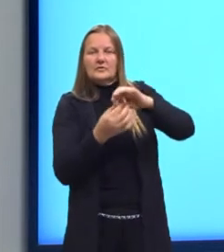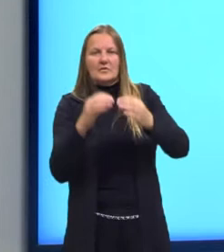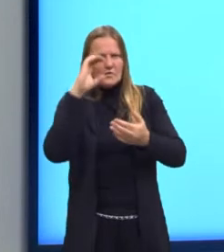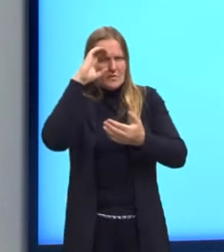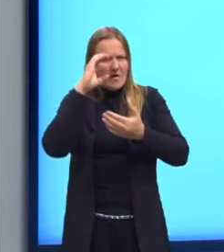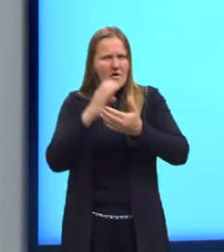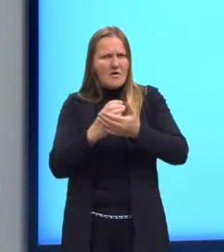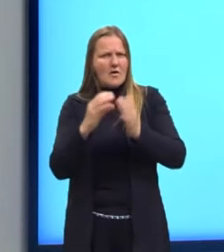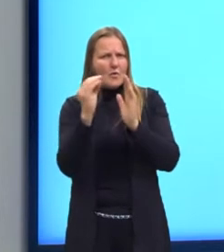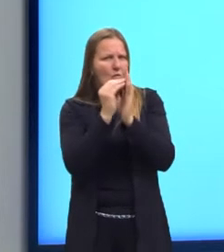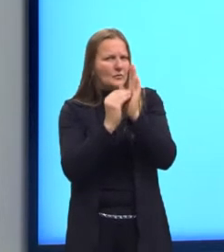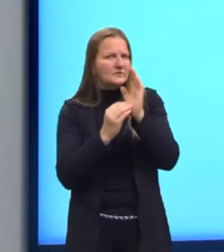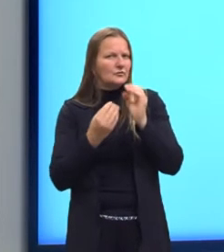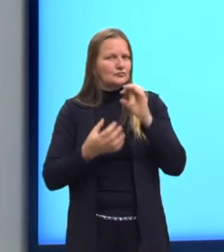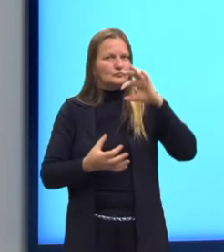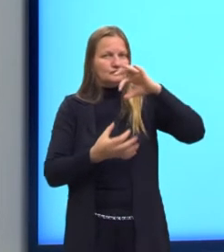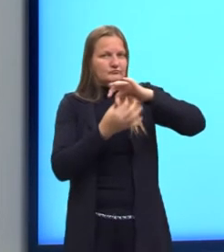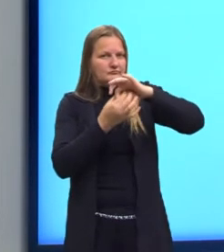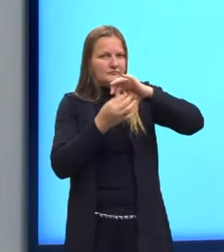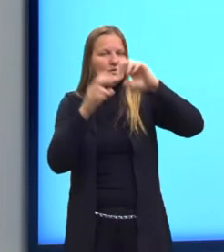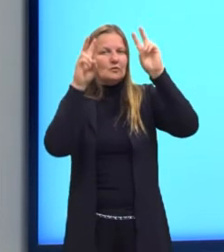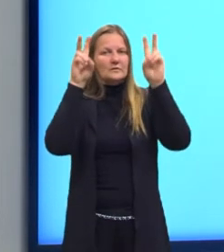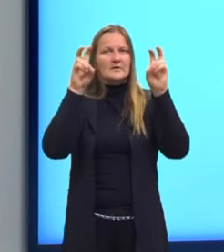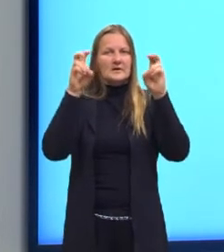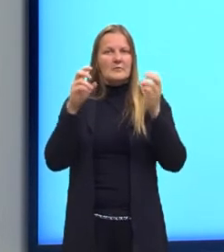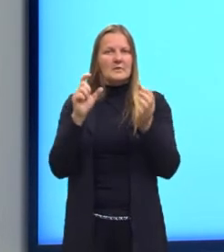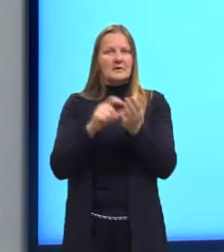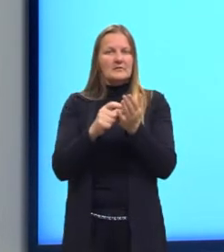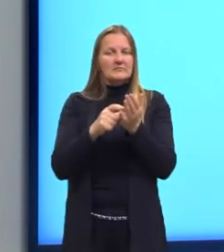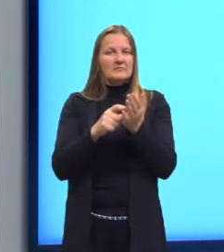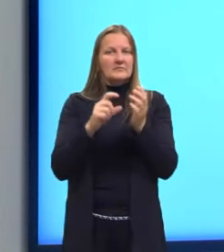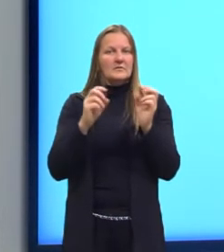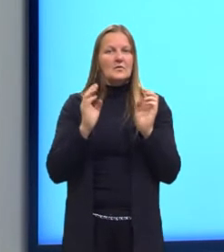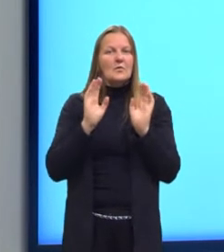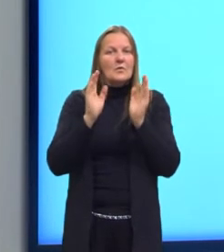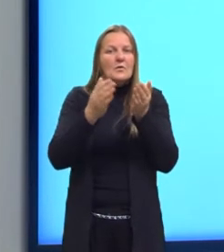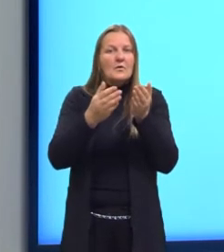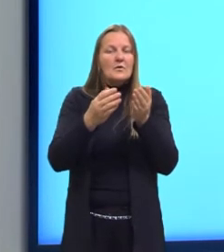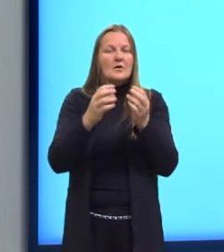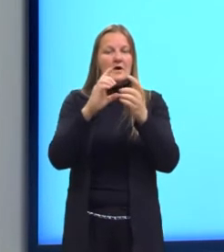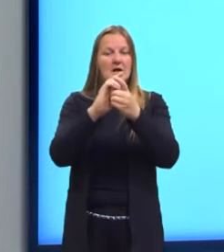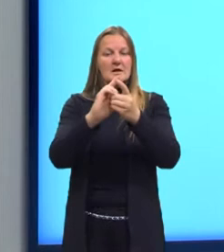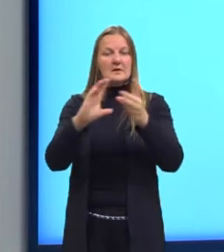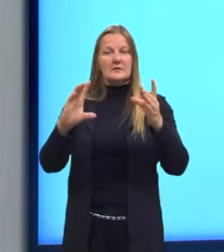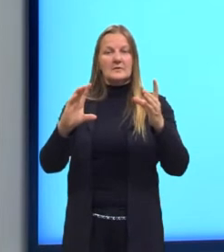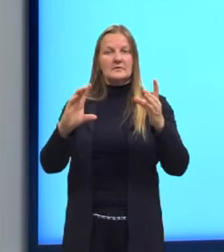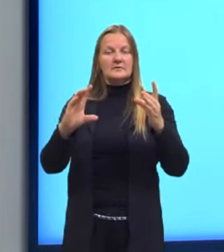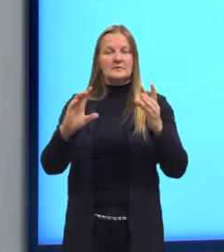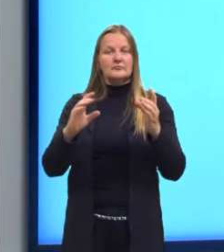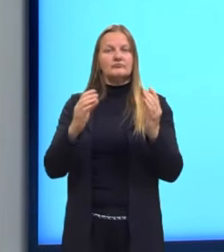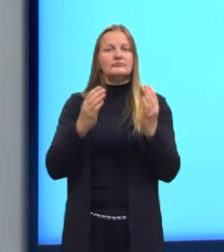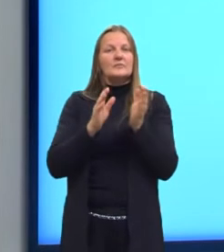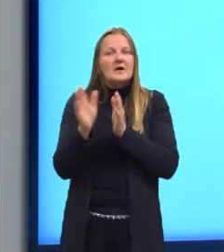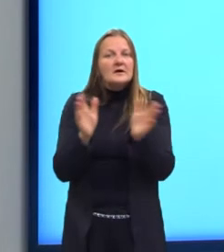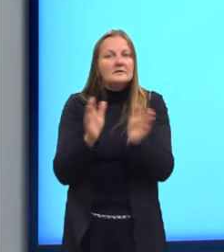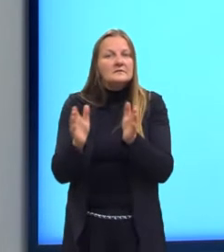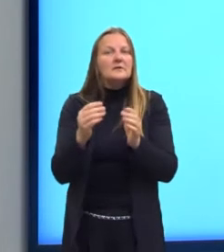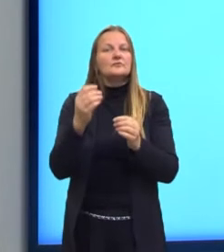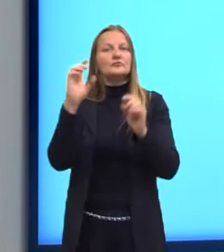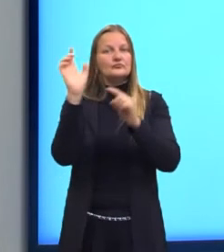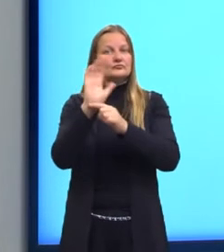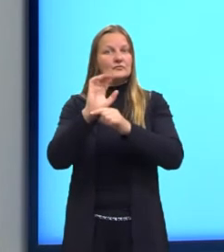contendo o tema Aqui está a menção ao tema democratização de acesso do acesso ao cinema no Brasil